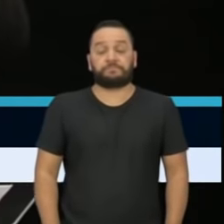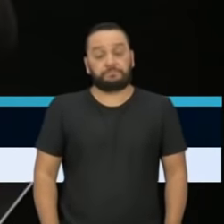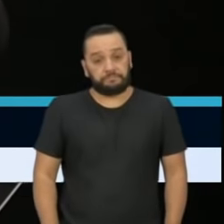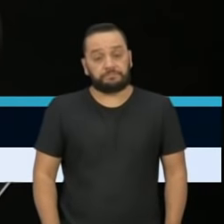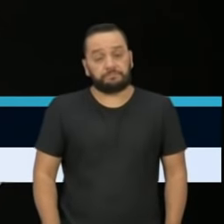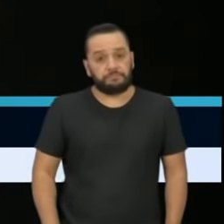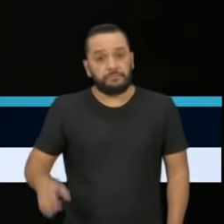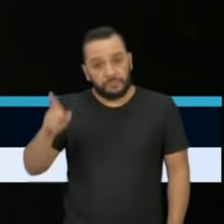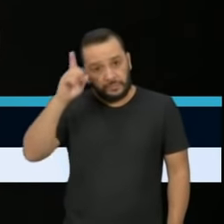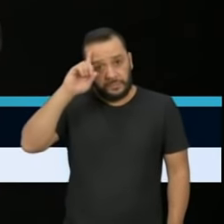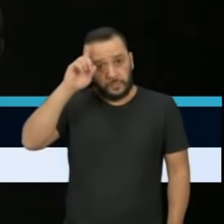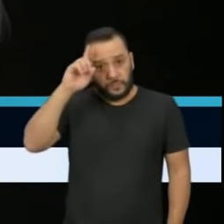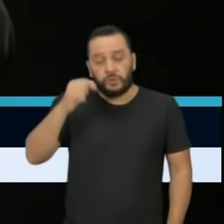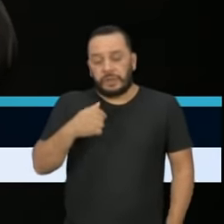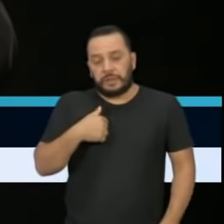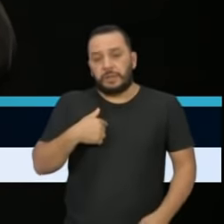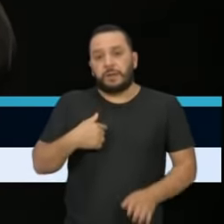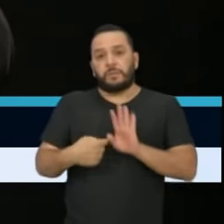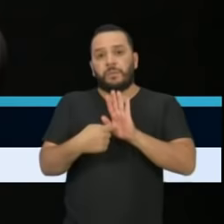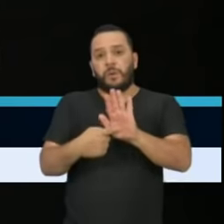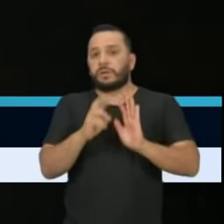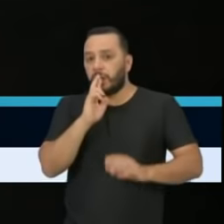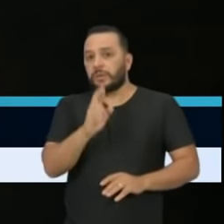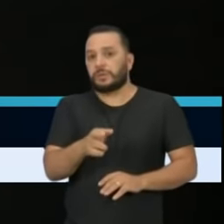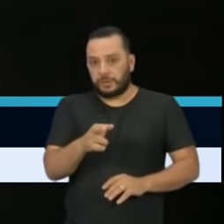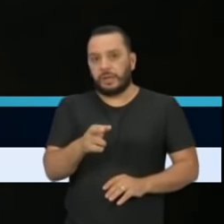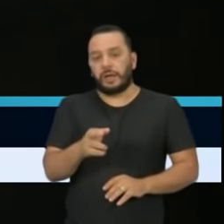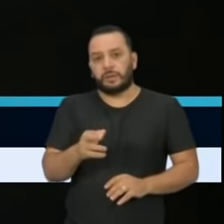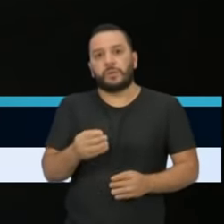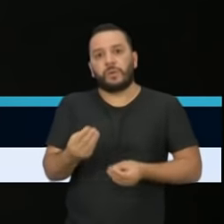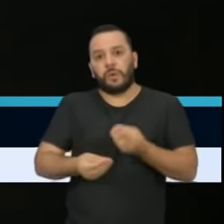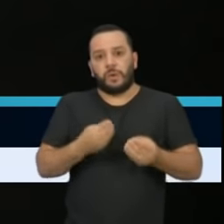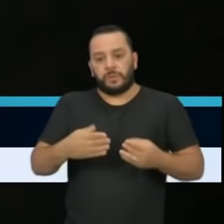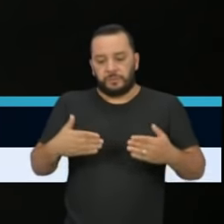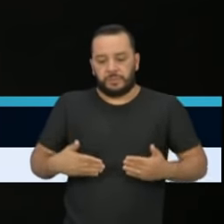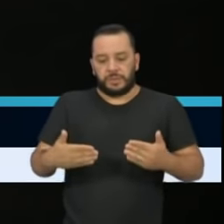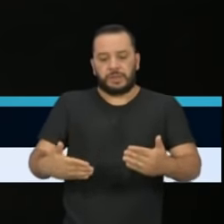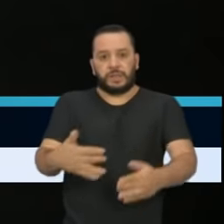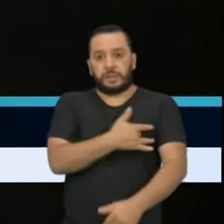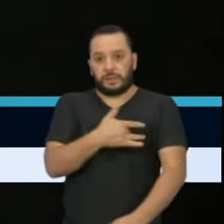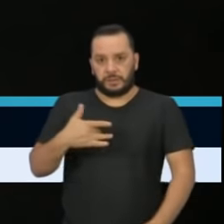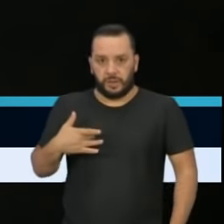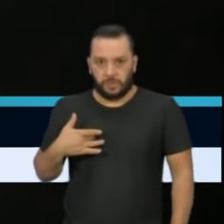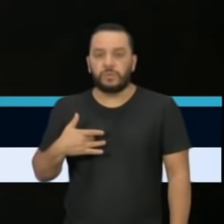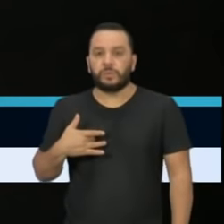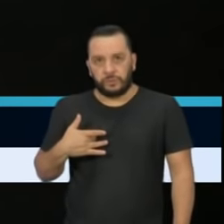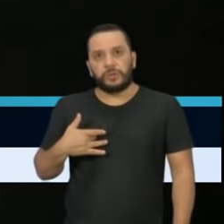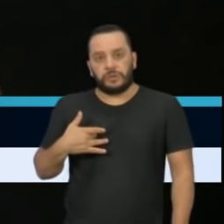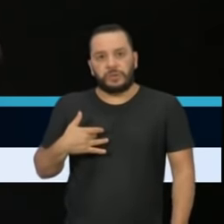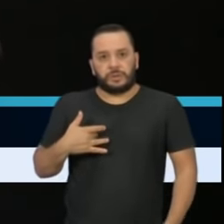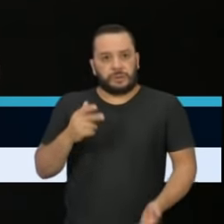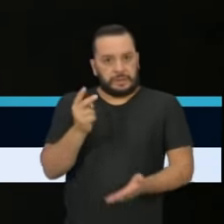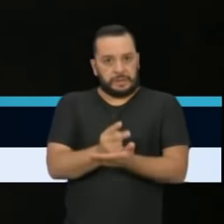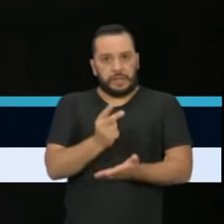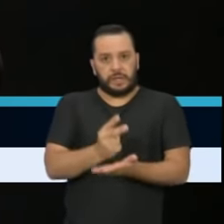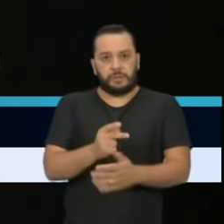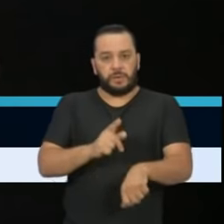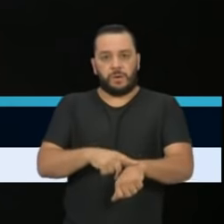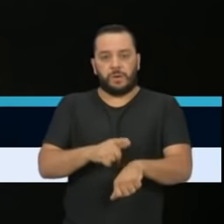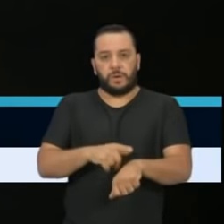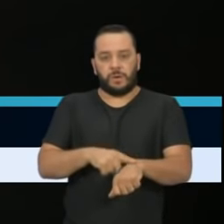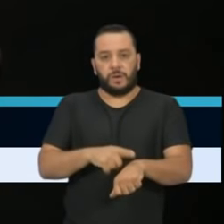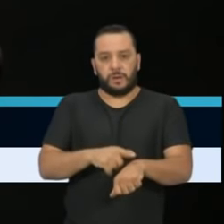esse resultado reflete o boletim do Ministério da Saúde, que é colocado no ar às 18